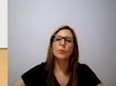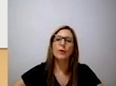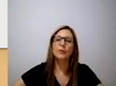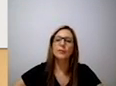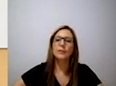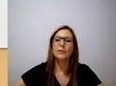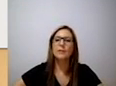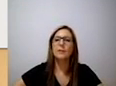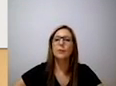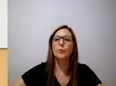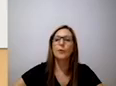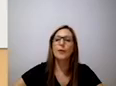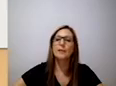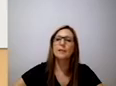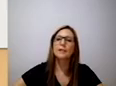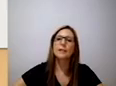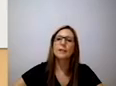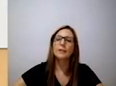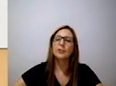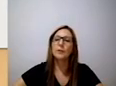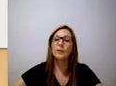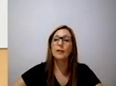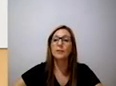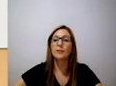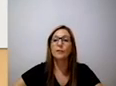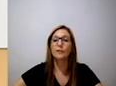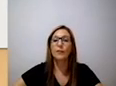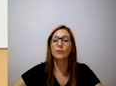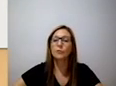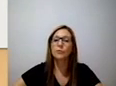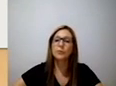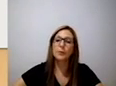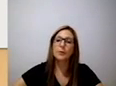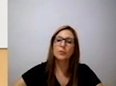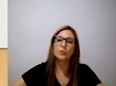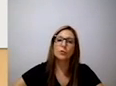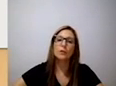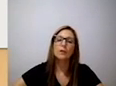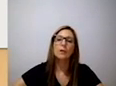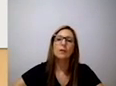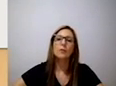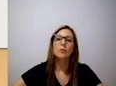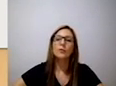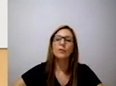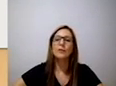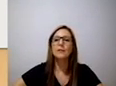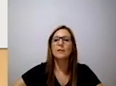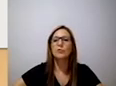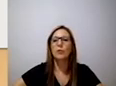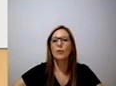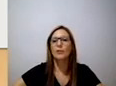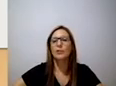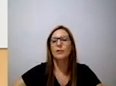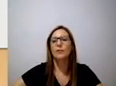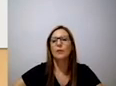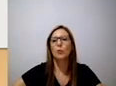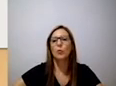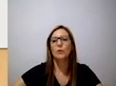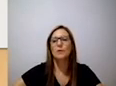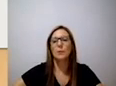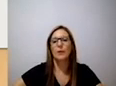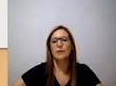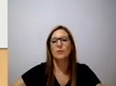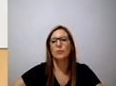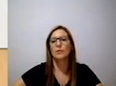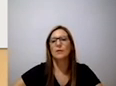para um momento de atração, prazer, intimidade e afeto com outra pessoa. Uma vida sexual ativa tem